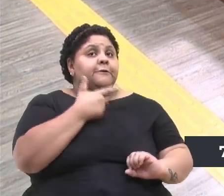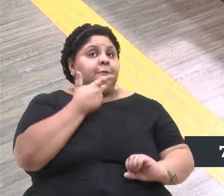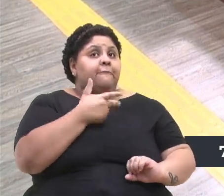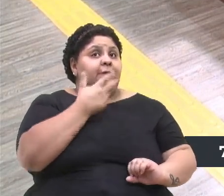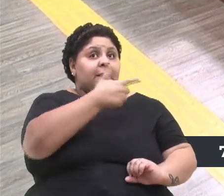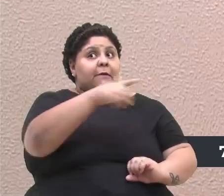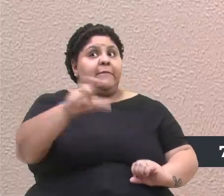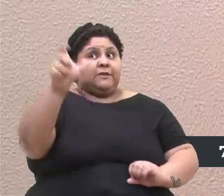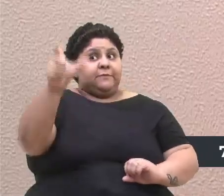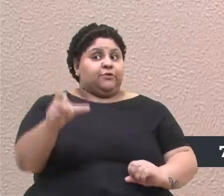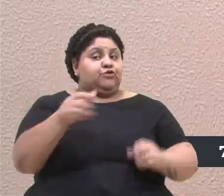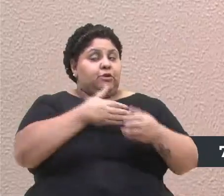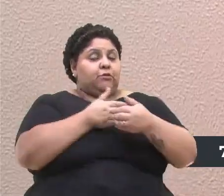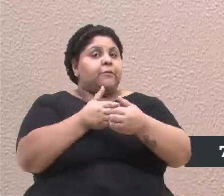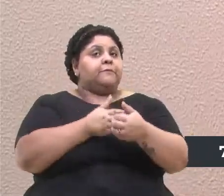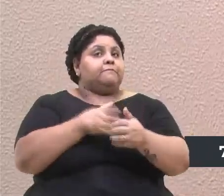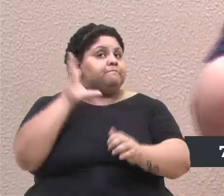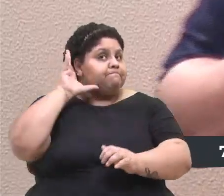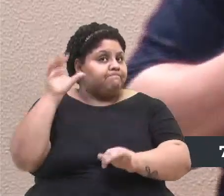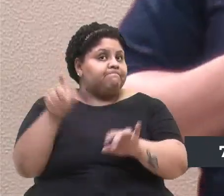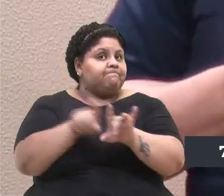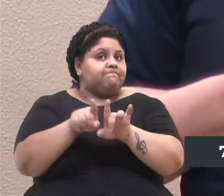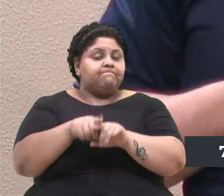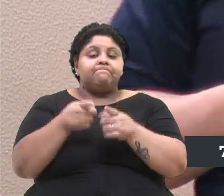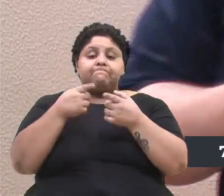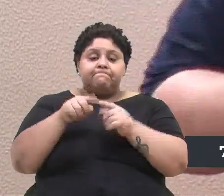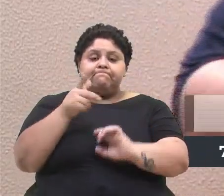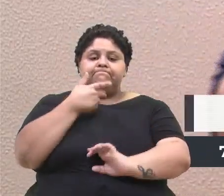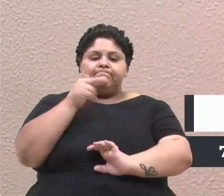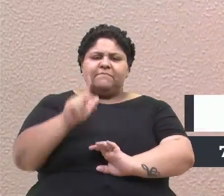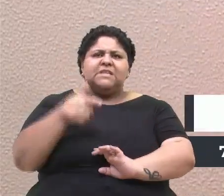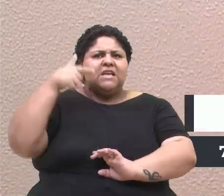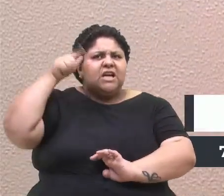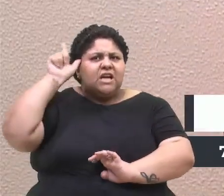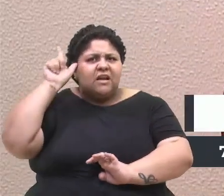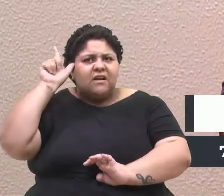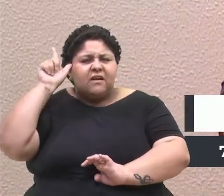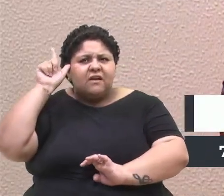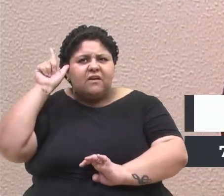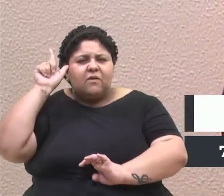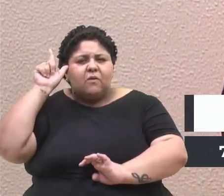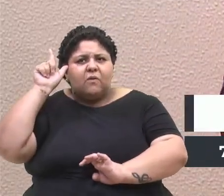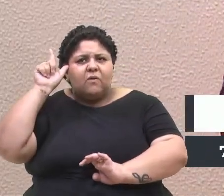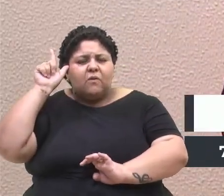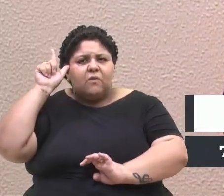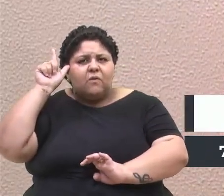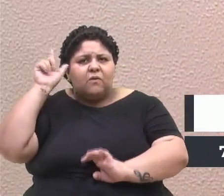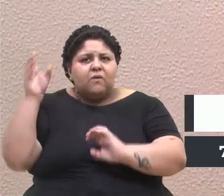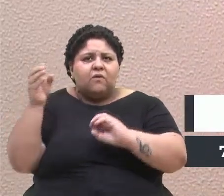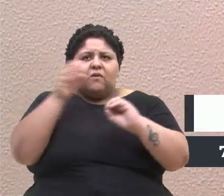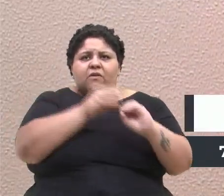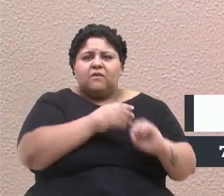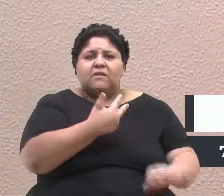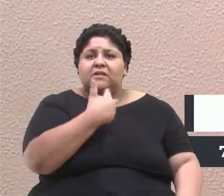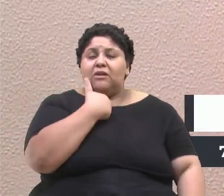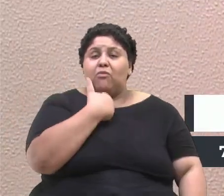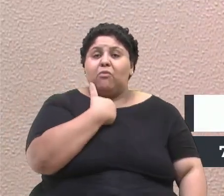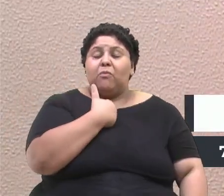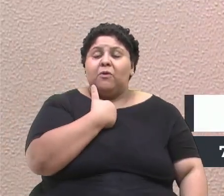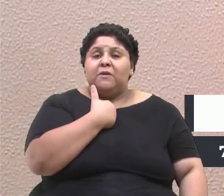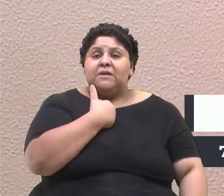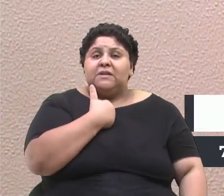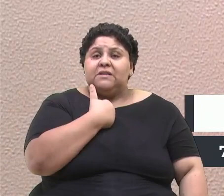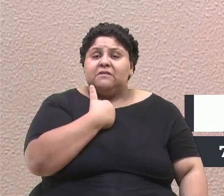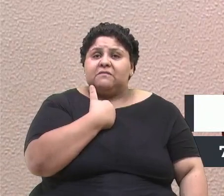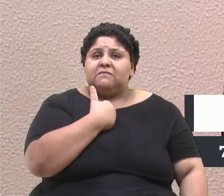nos acompanhando, nos ouvindo. Mas eu vou te dizer, ontem eu fui numa escola e a gente não pode deixar, porque